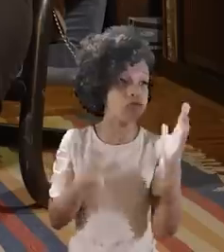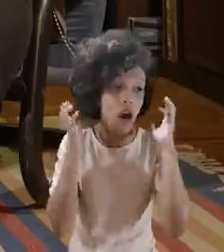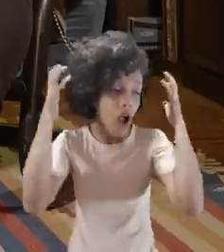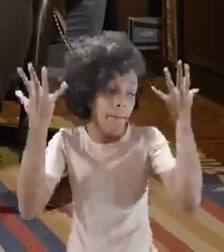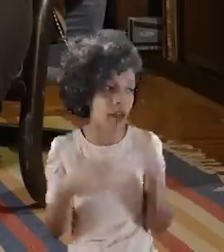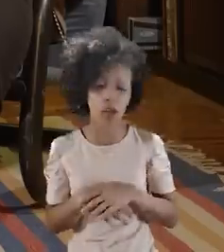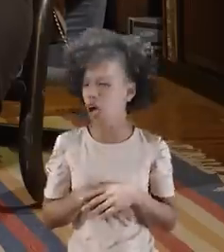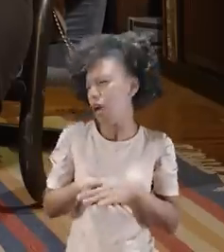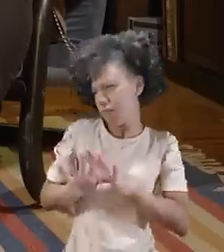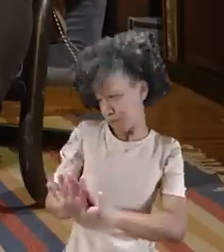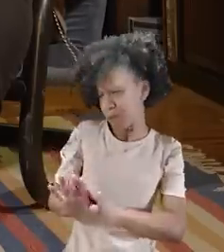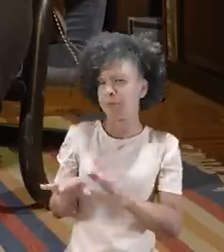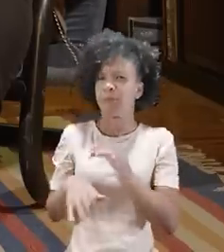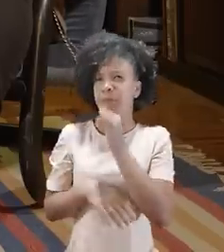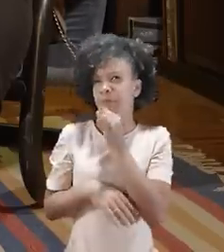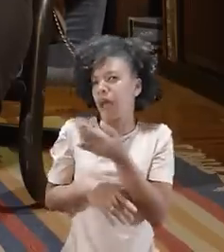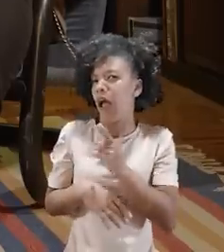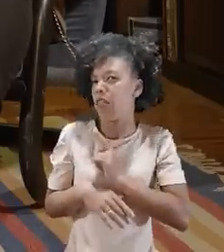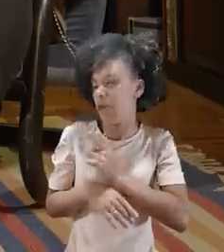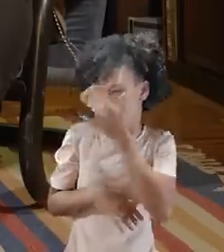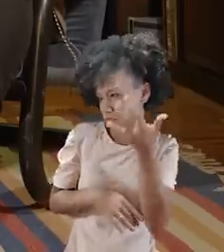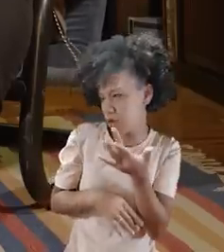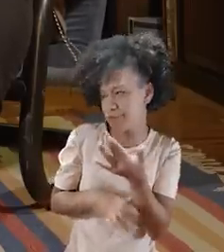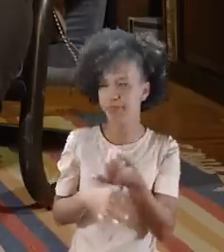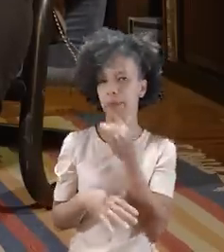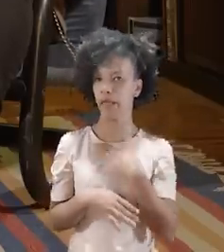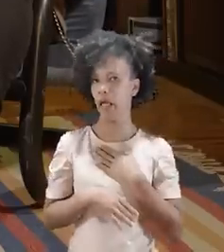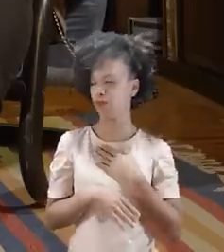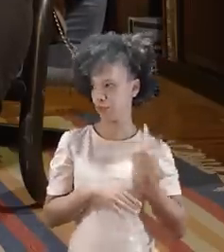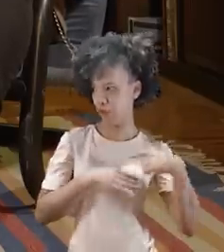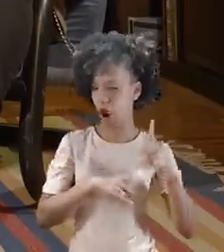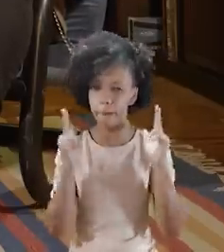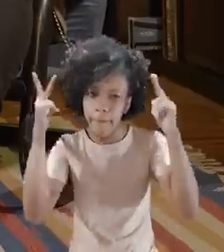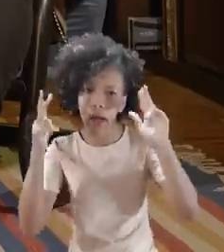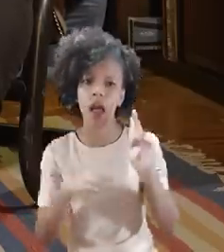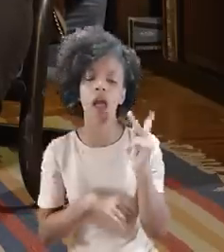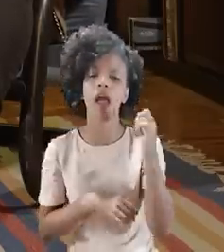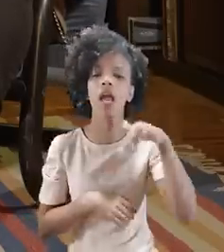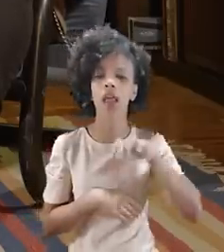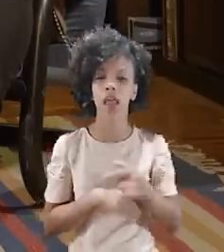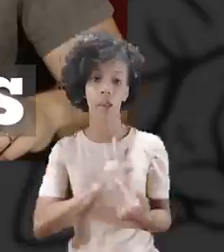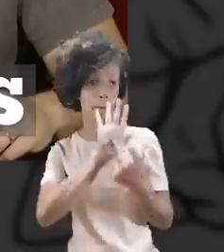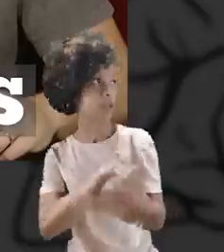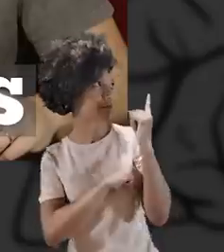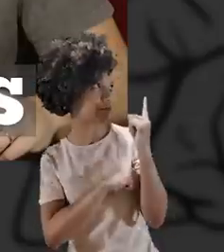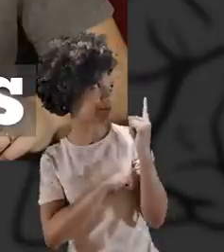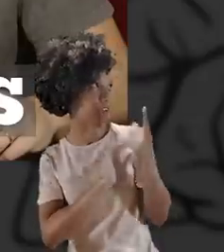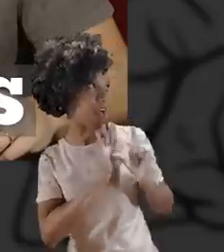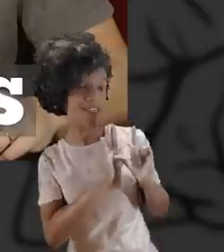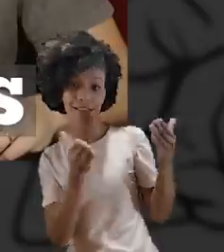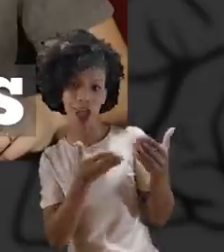tá ligado tá mas então gente por exemplo que eu mando o corte do cabelo eu vou lá no Henrique possa o meu antes e depois a gente me ajudou